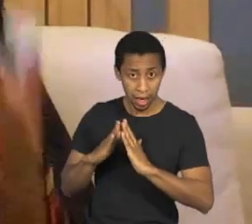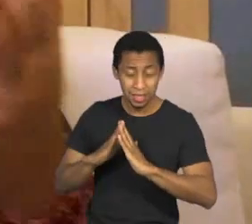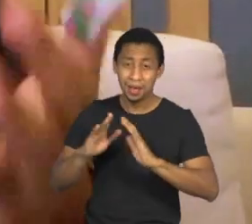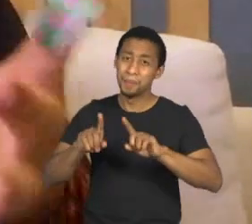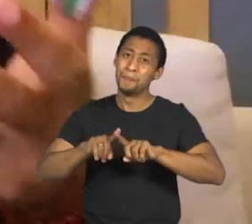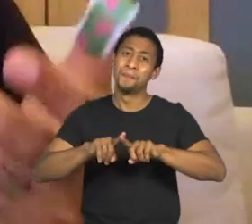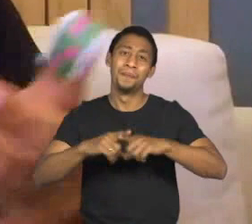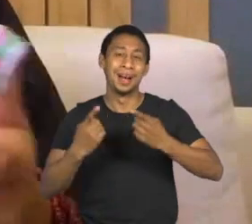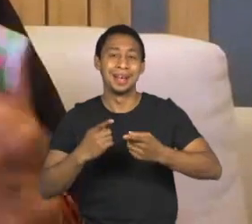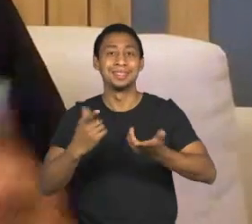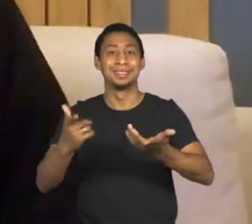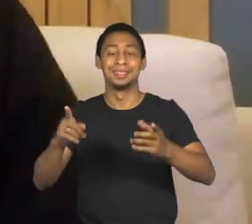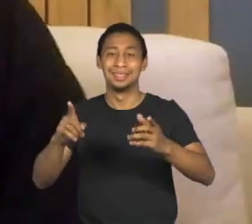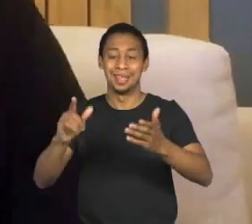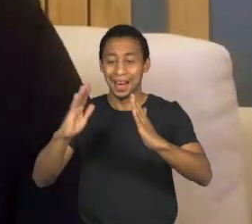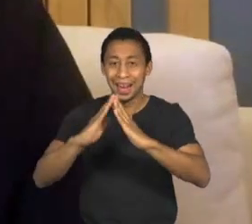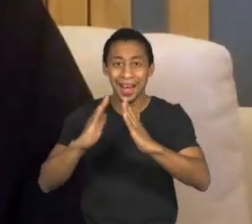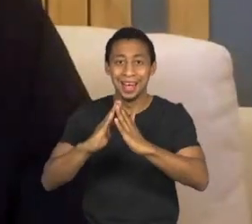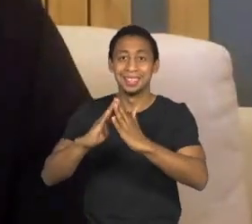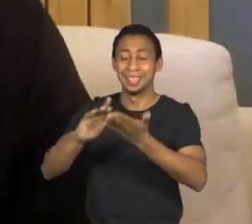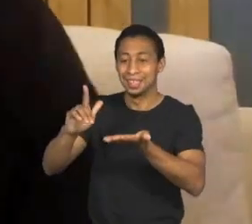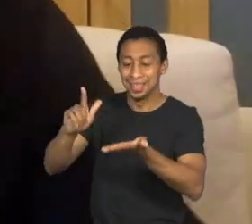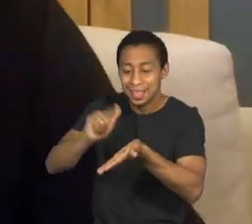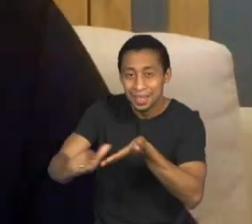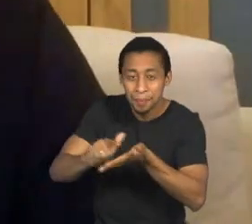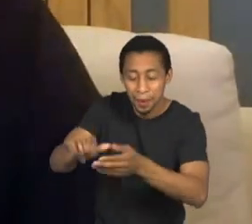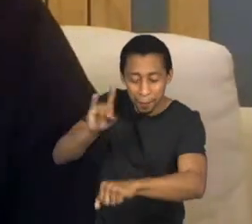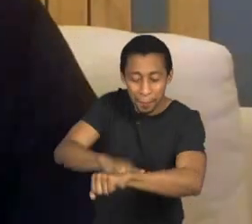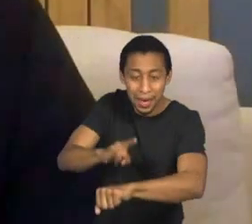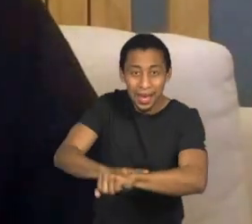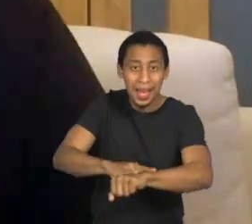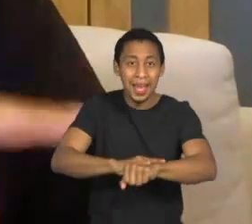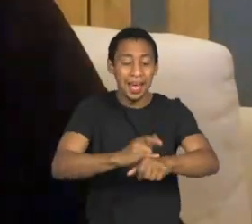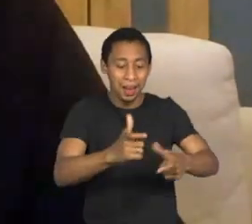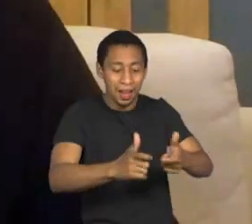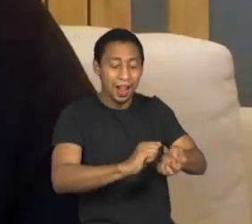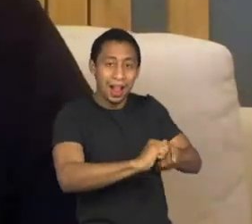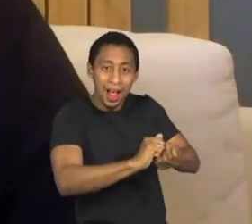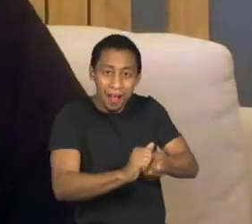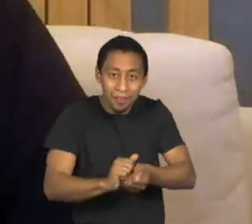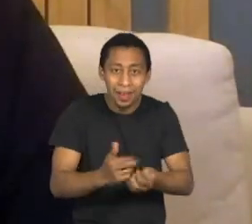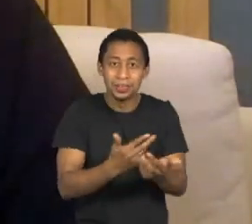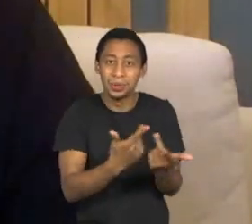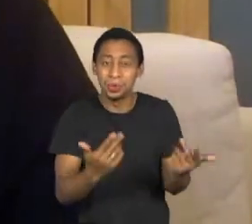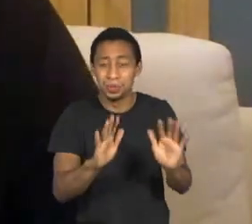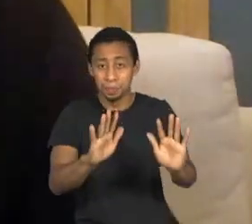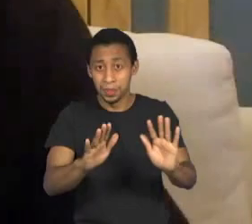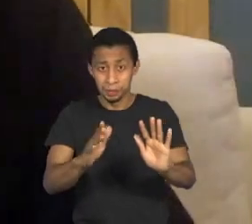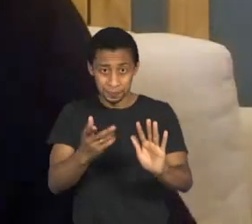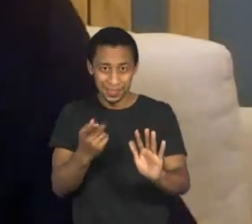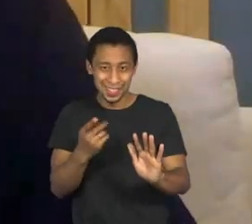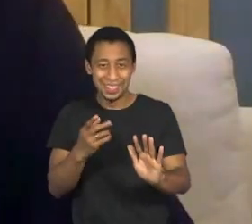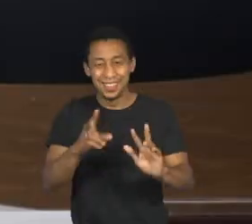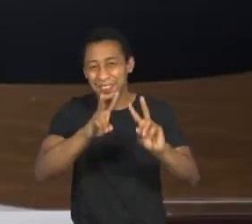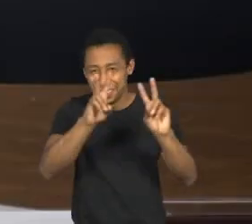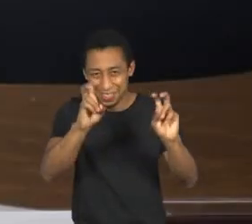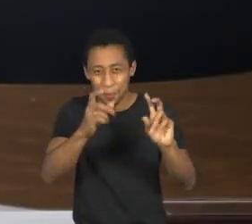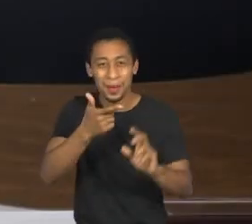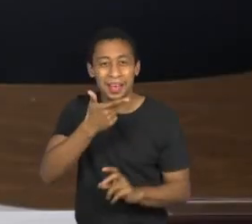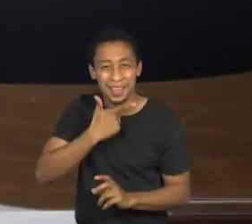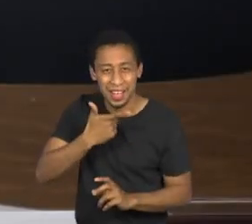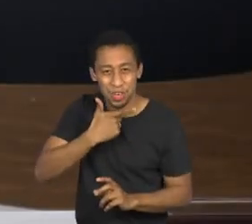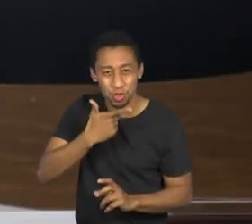a gente tem que lavar os banheiros, as louças, todas essas coisas. No meio disso aí agora eu vou pra parte da Vera do queijo.